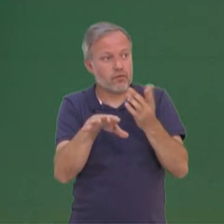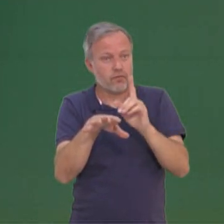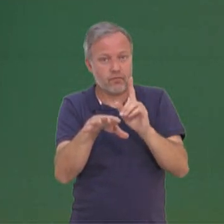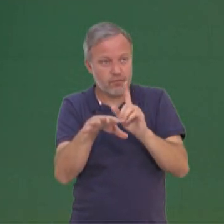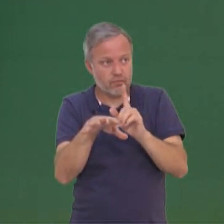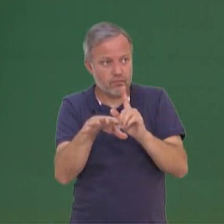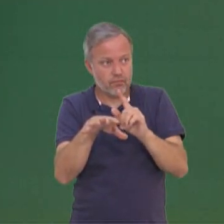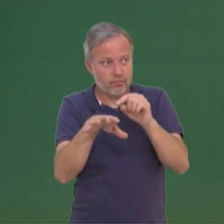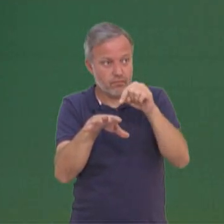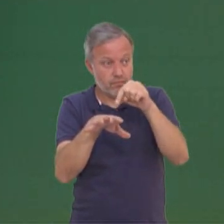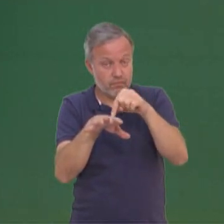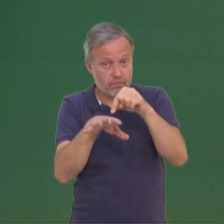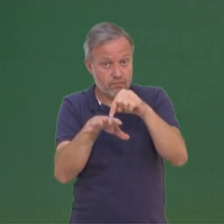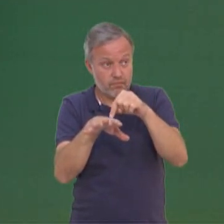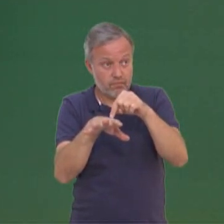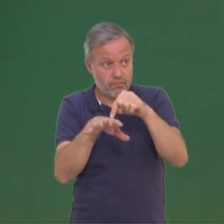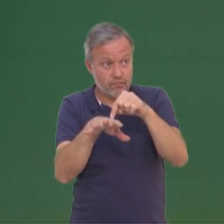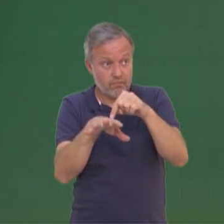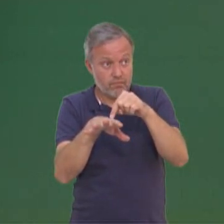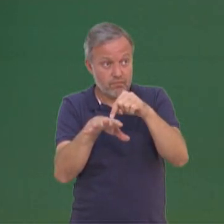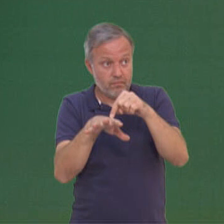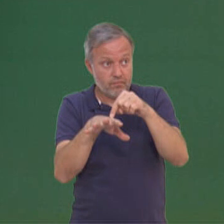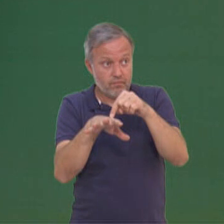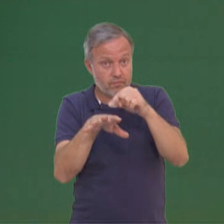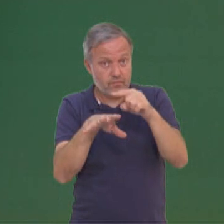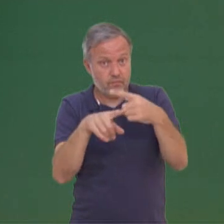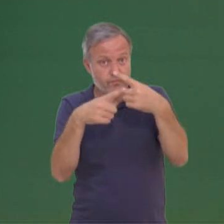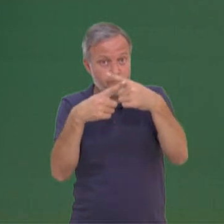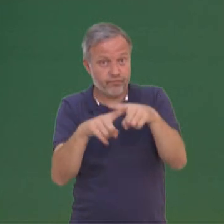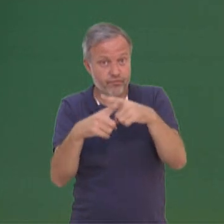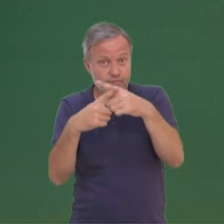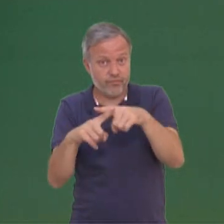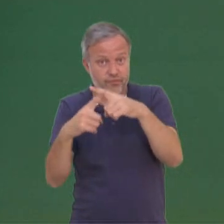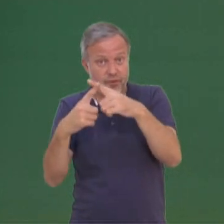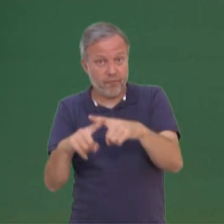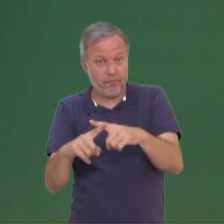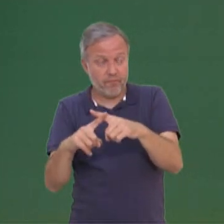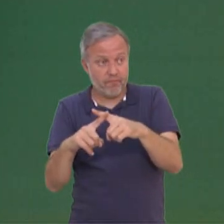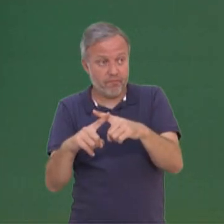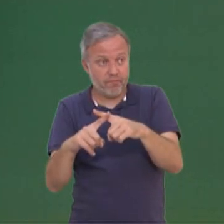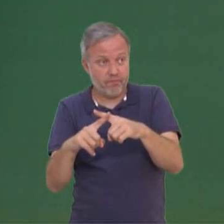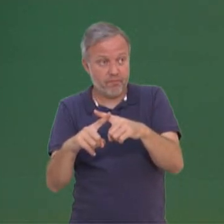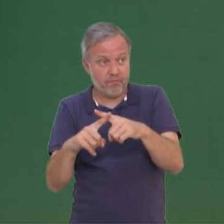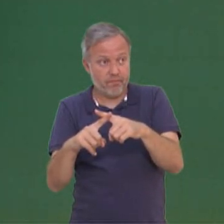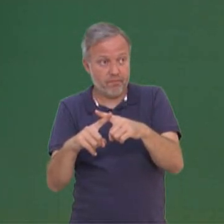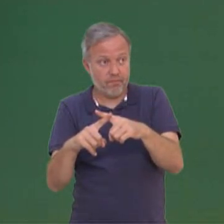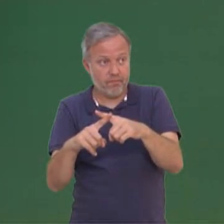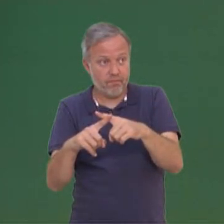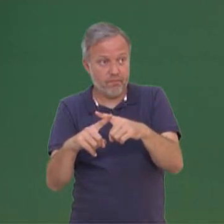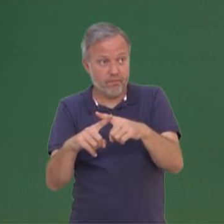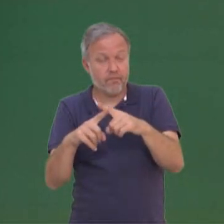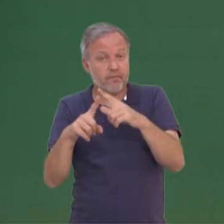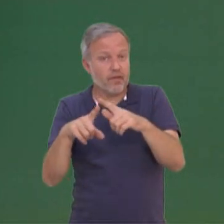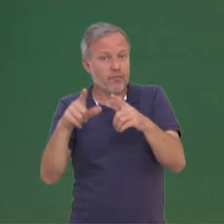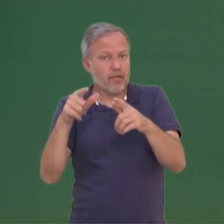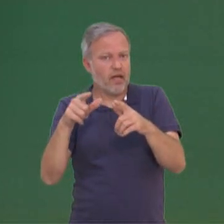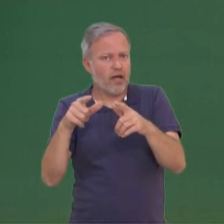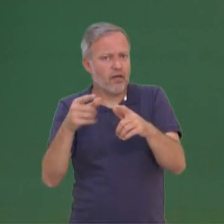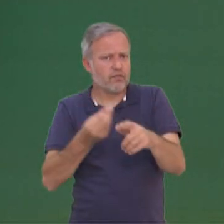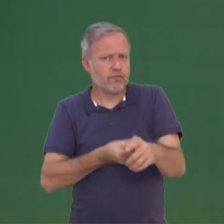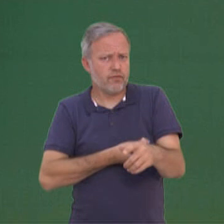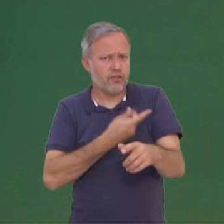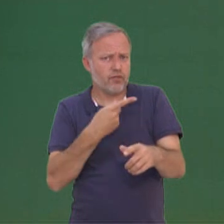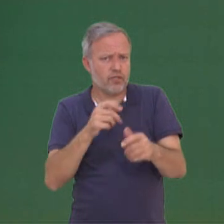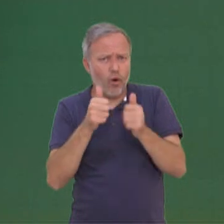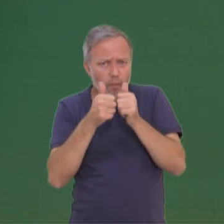Não. Quer dizer que agora o bolor do seu pão está reproduzindo. Ele já poderia estar morando no seu pão há mais tempo e você não